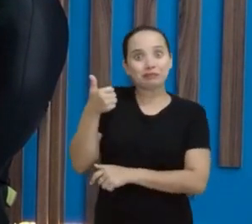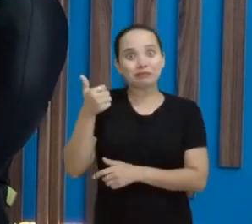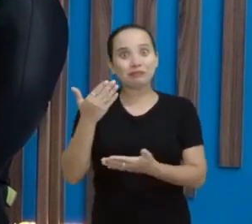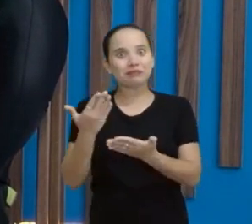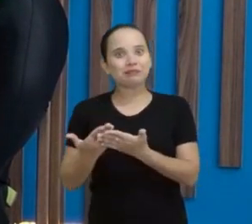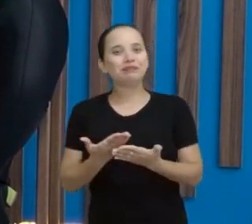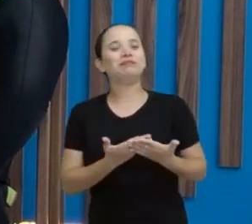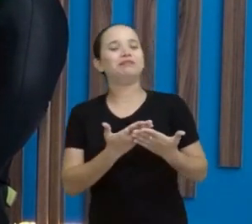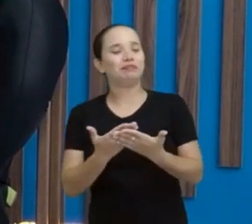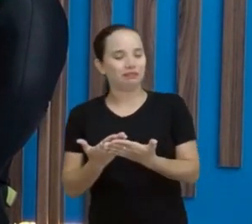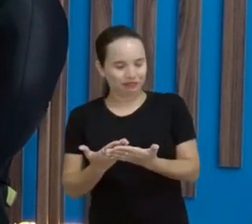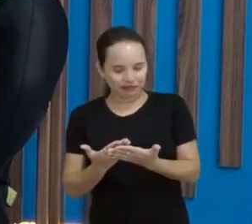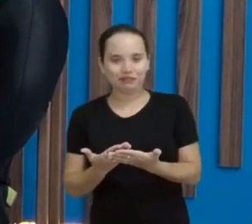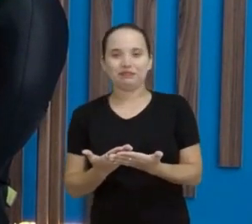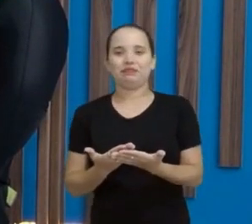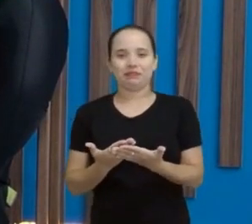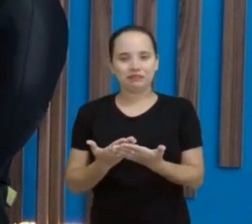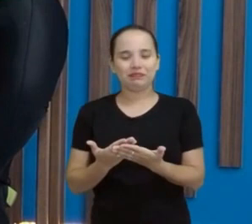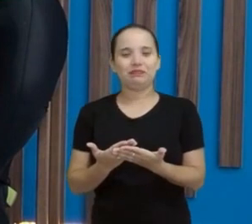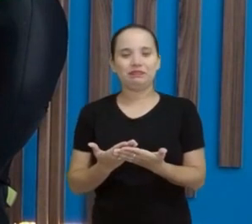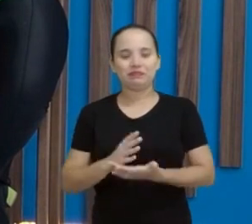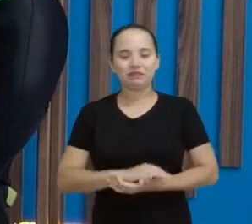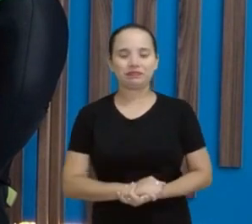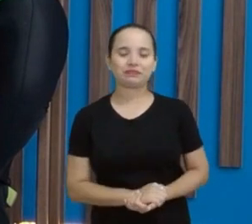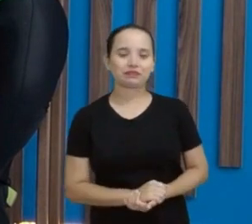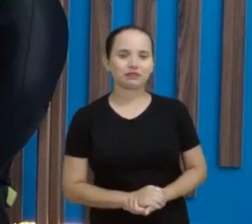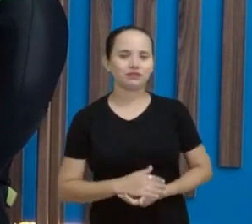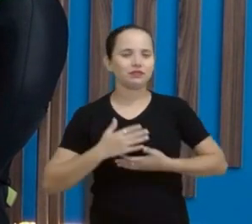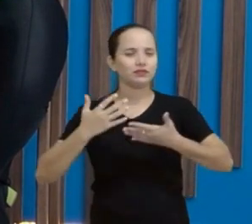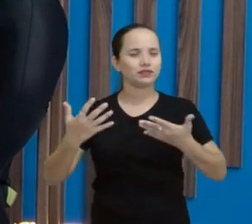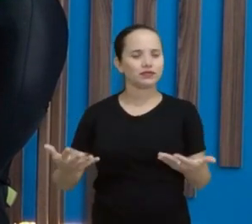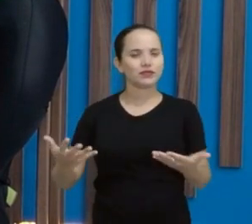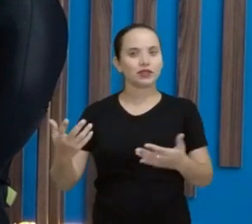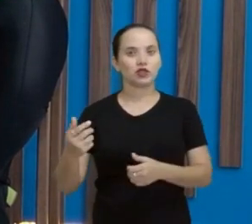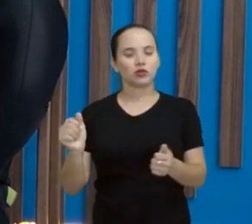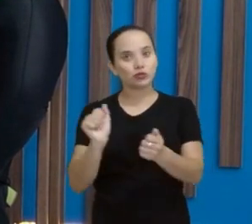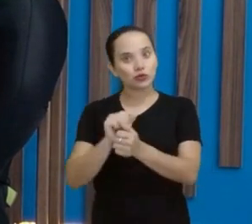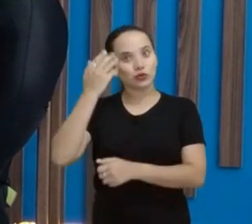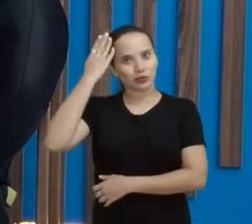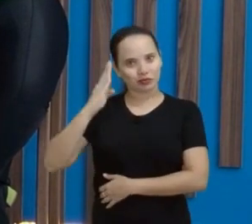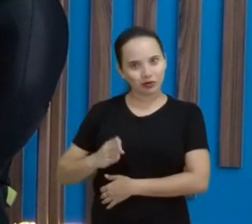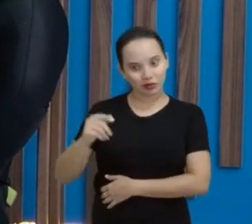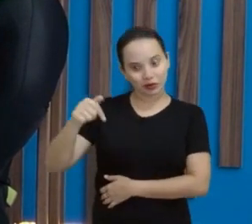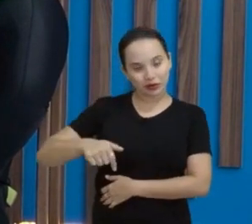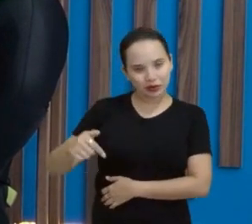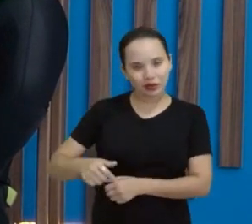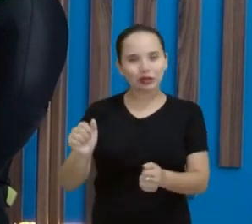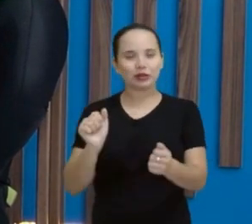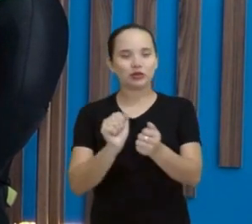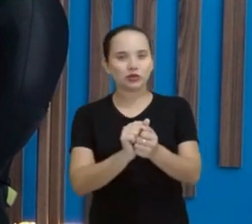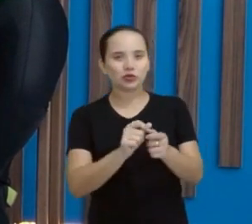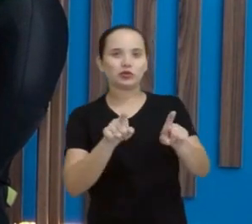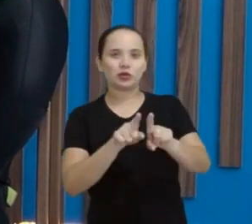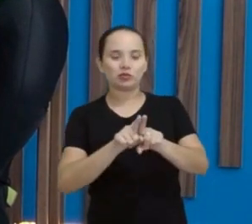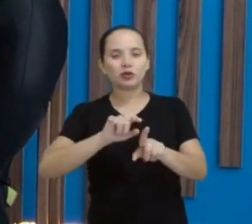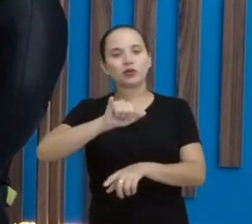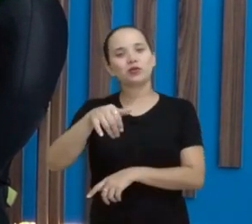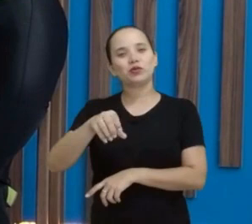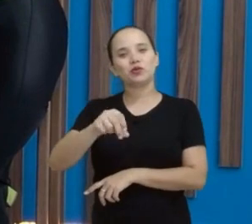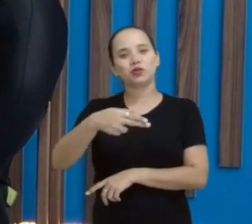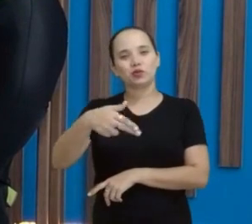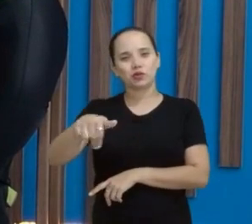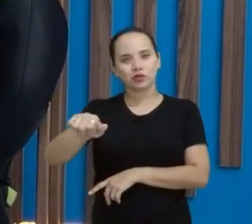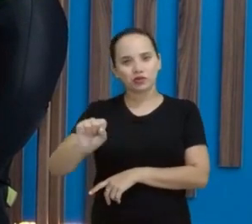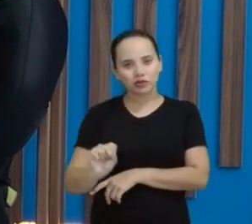nossa primeira aula magna. E aí a gente está aqui com Brielle, estamos aqui com Jonas, Deivinho,